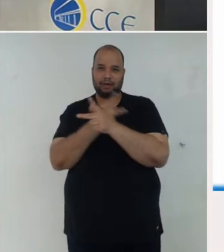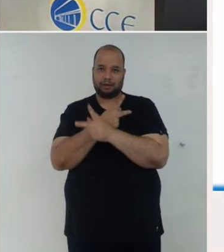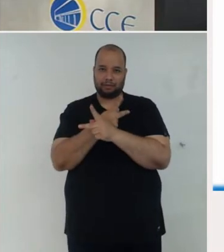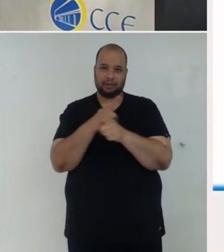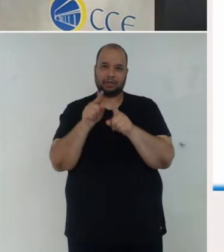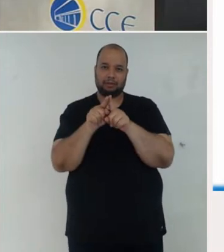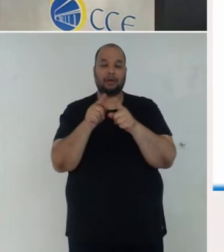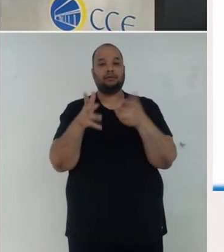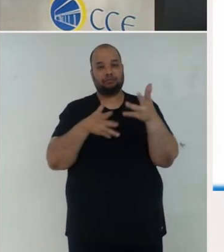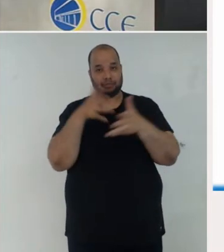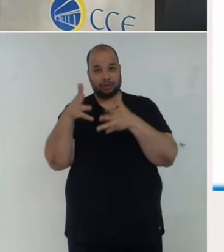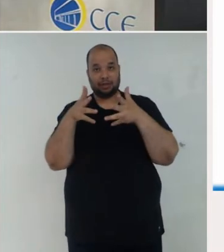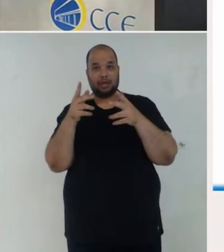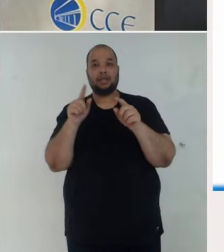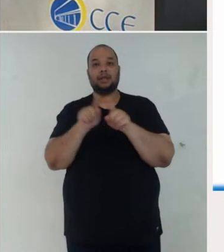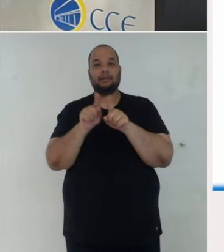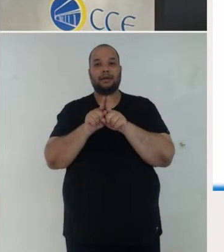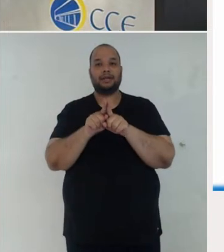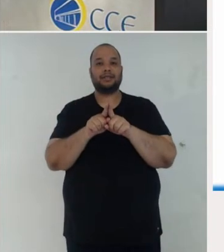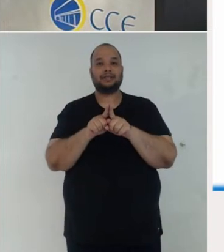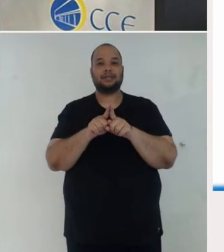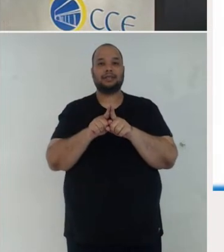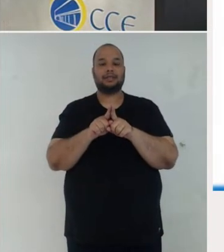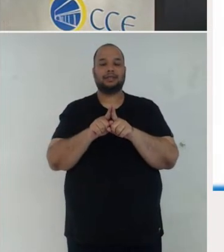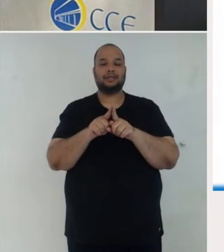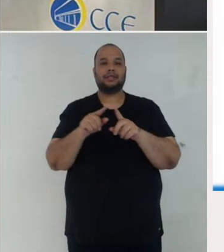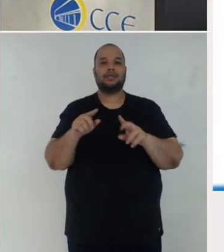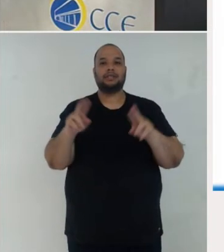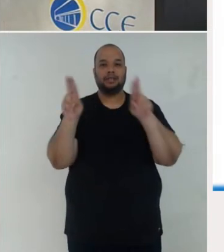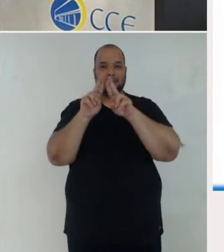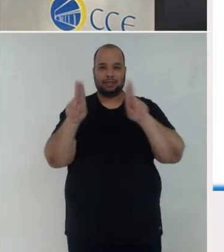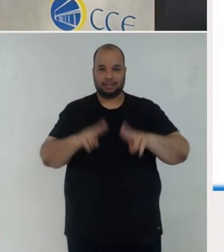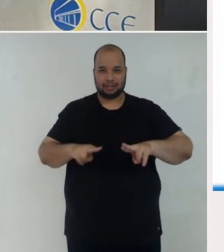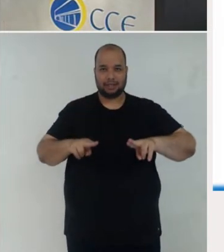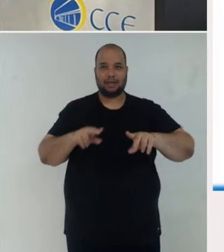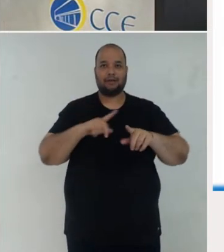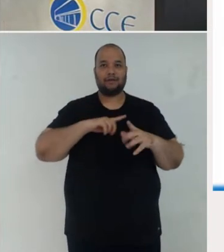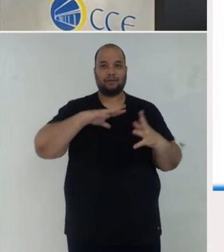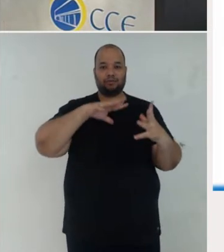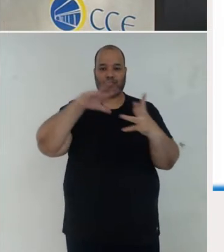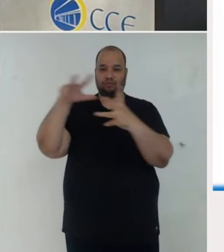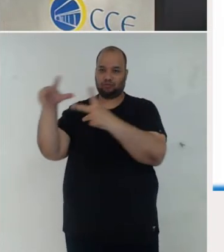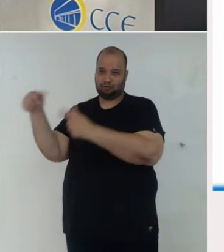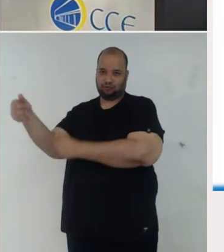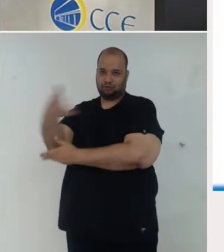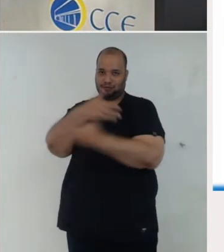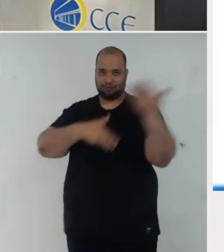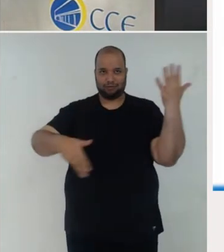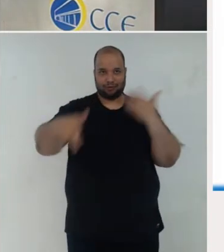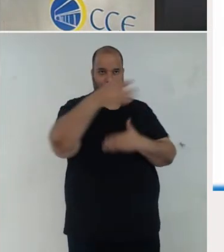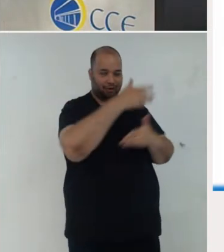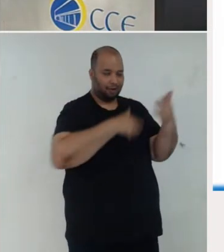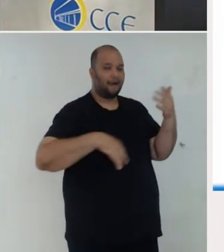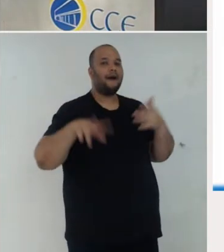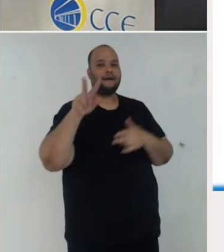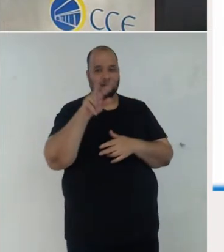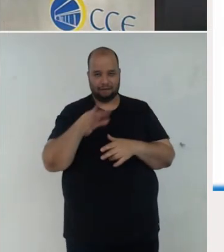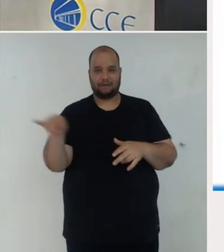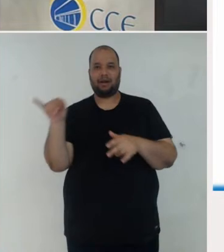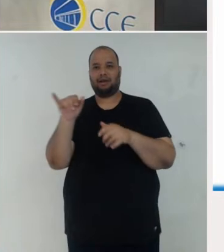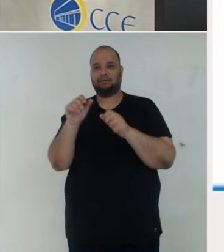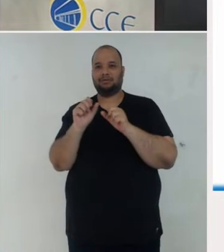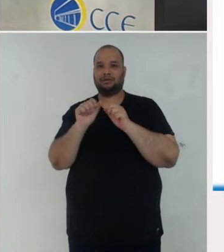também em língua de sinais internacional para circular mundialmente. Então vai ser também